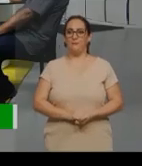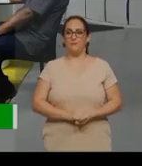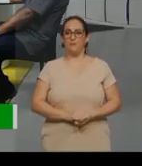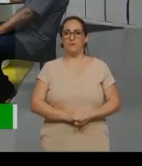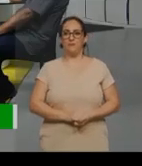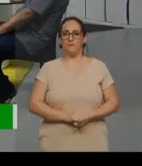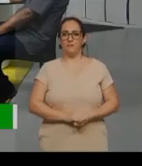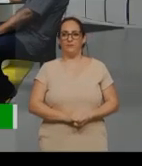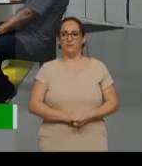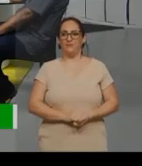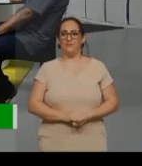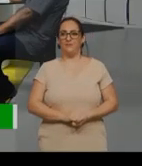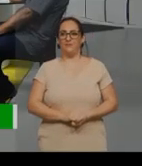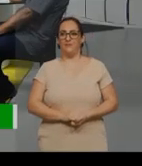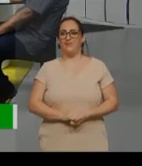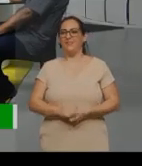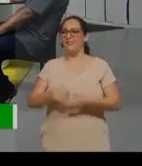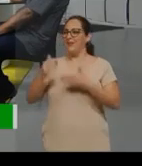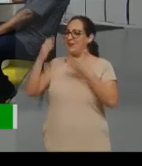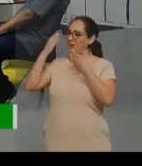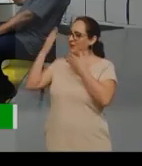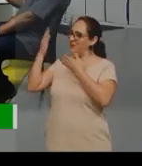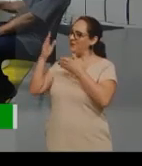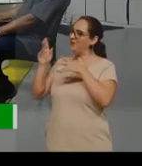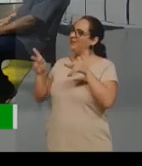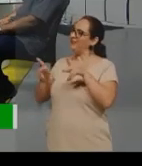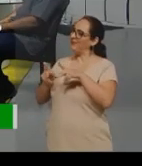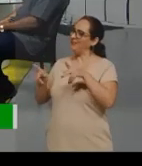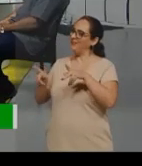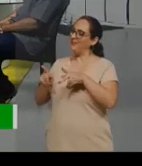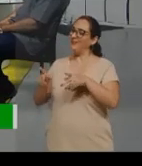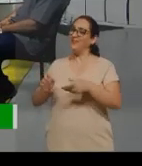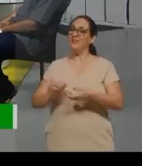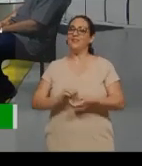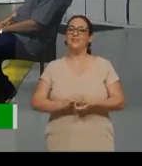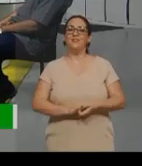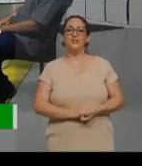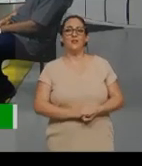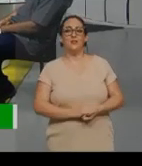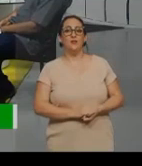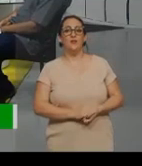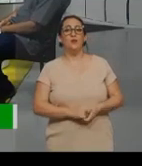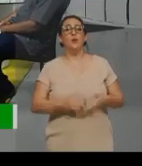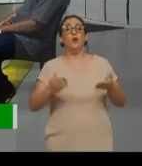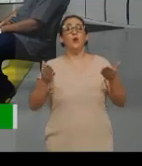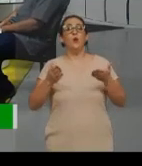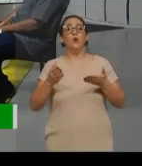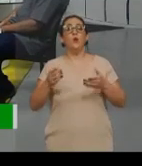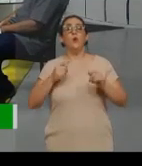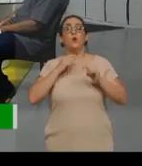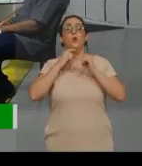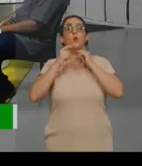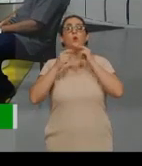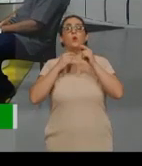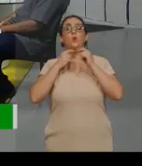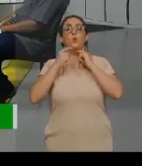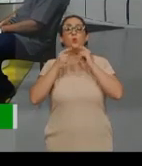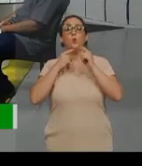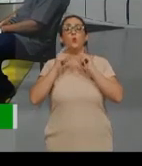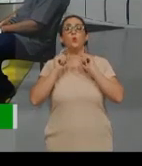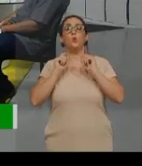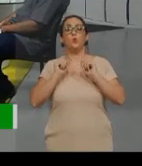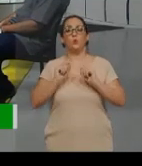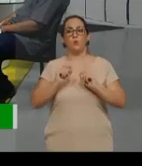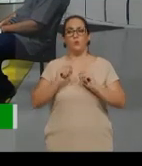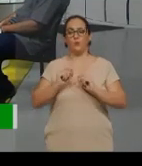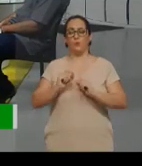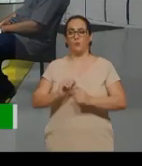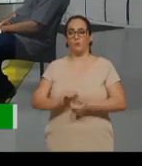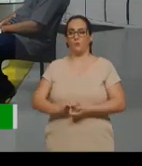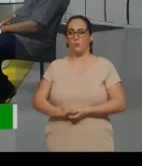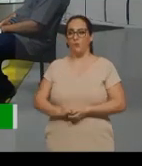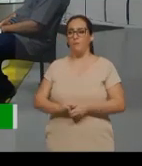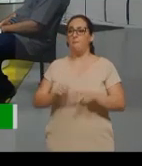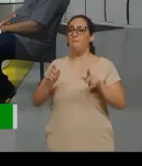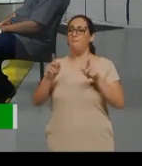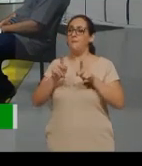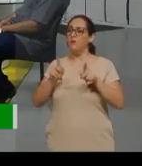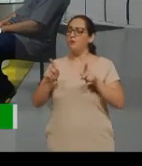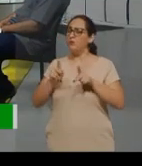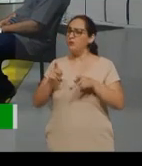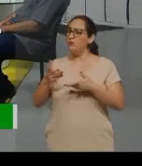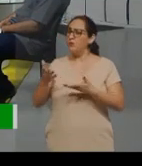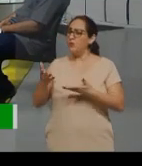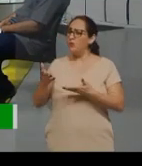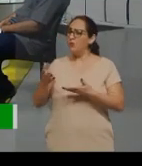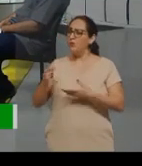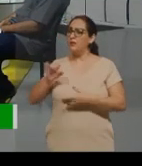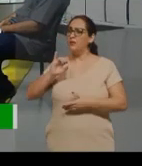Silvana. Obrigada por apagar também, professora Silvana. A nossa próxima dúvida agora é uma dúvida de ensino médio. Professor Alexandre, se o raio